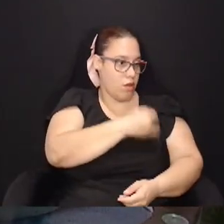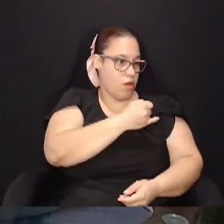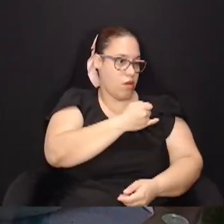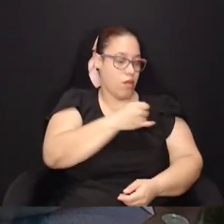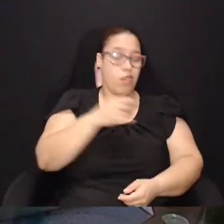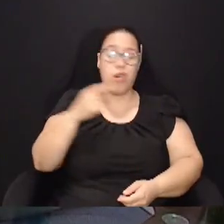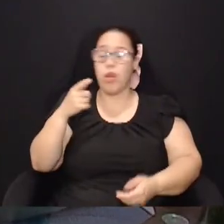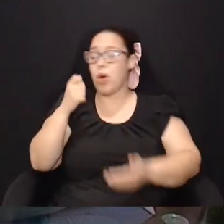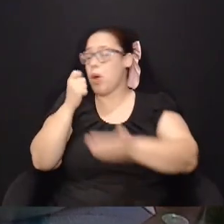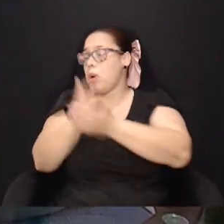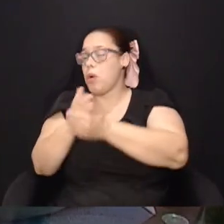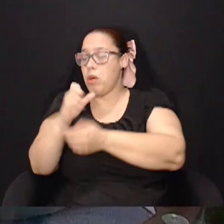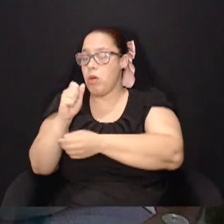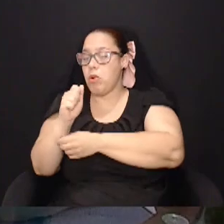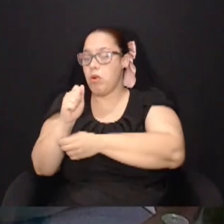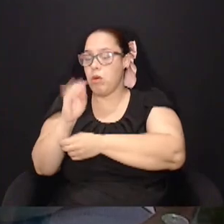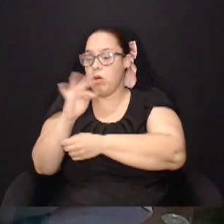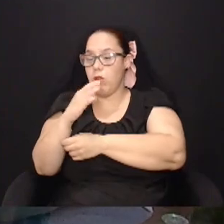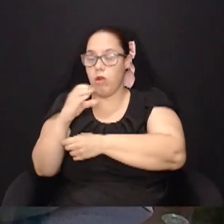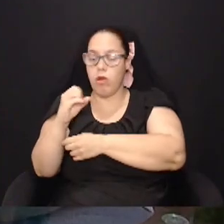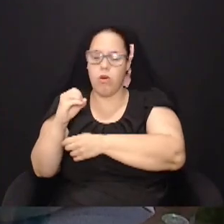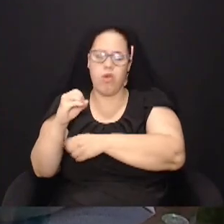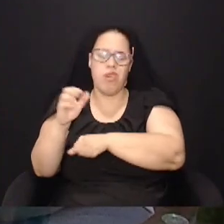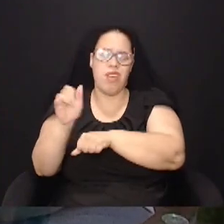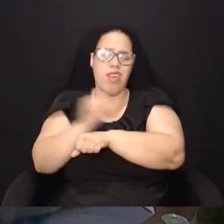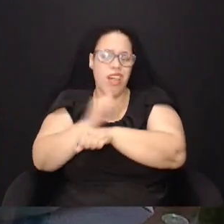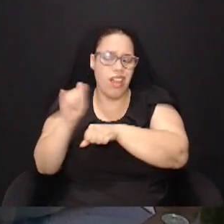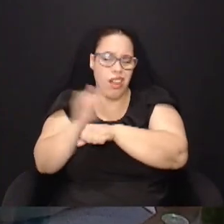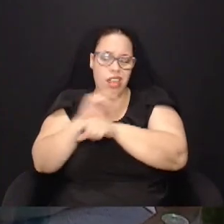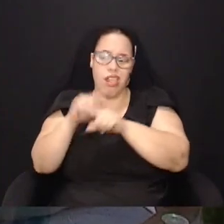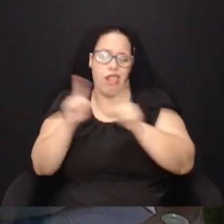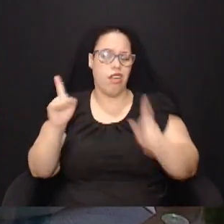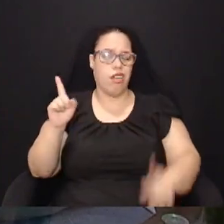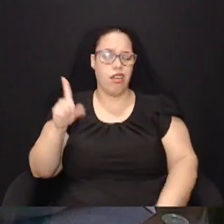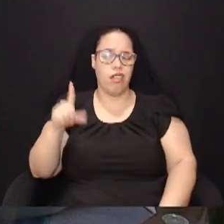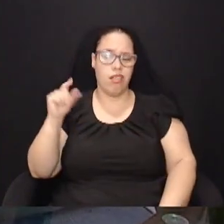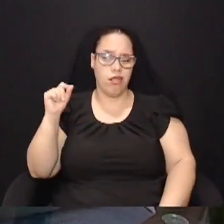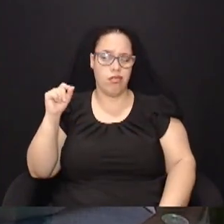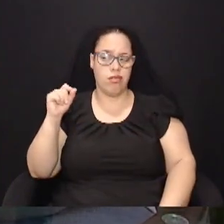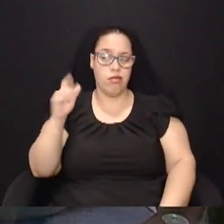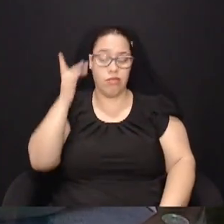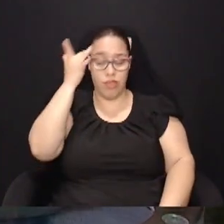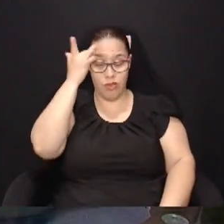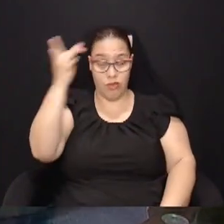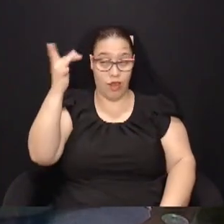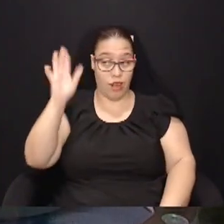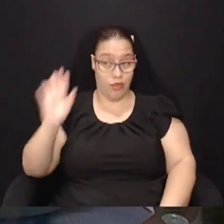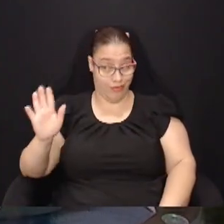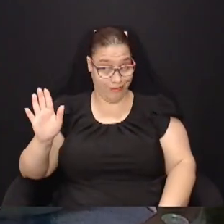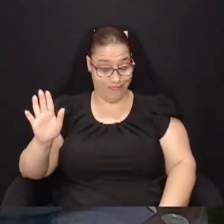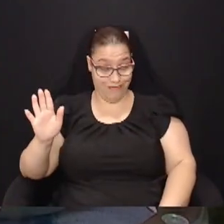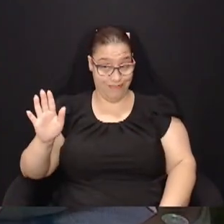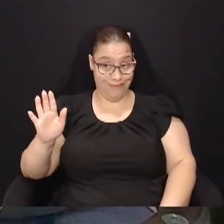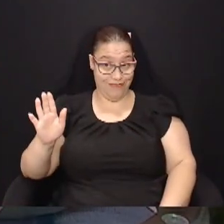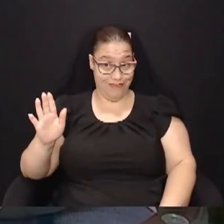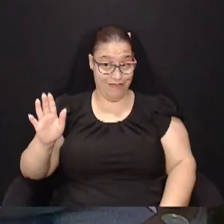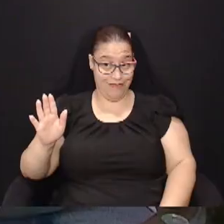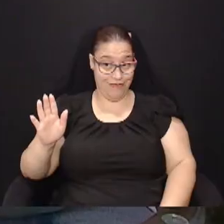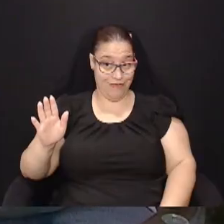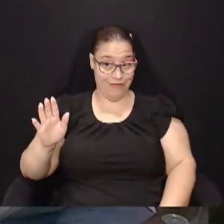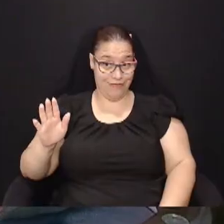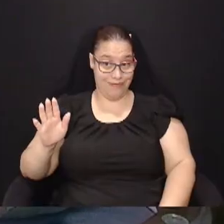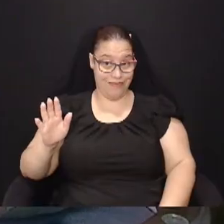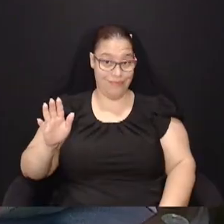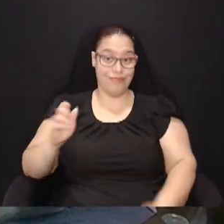uma estratégia, mas ela não é uma tarefa muito fácil, tá? Porque para comprar em atacado, o que a gente